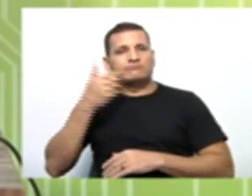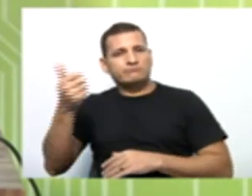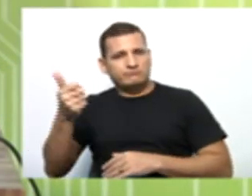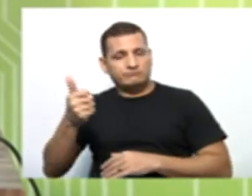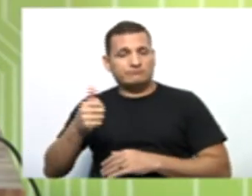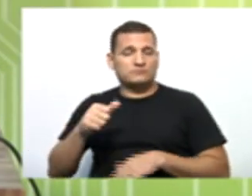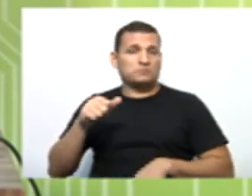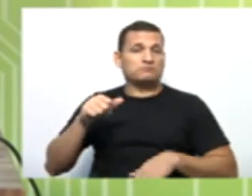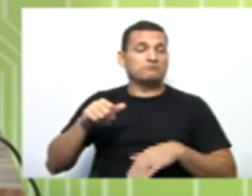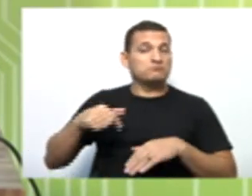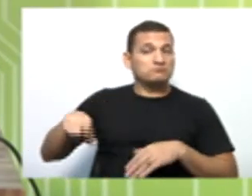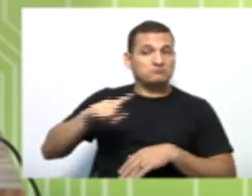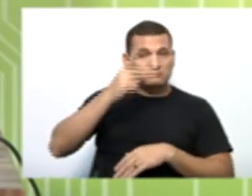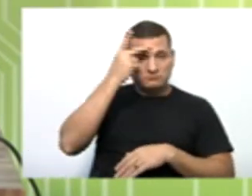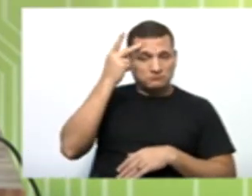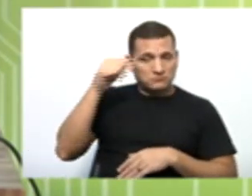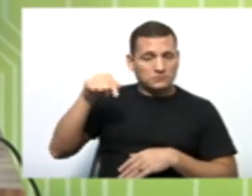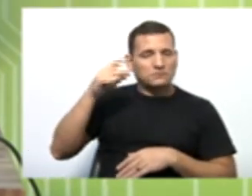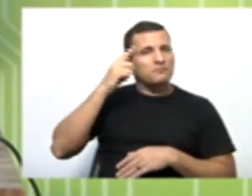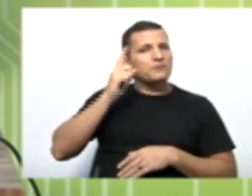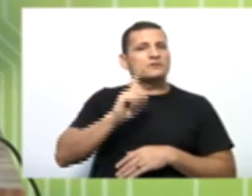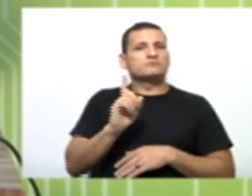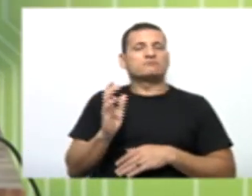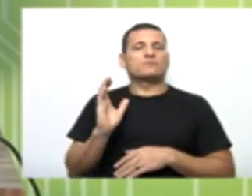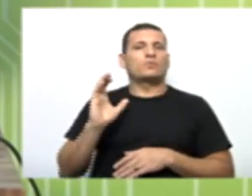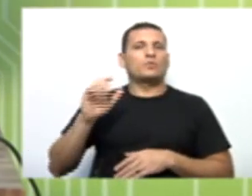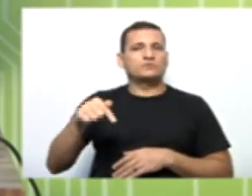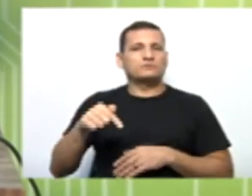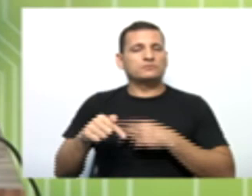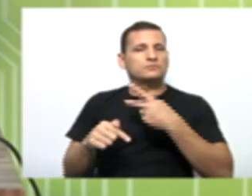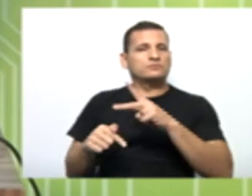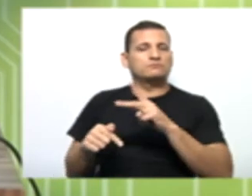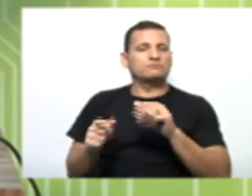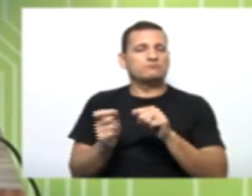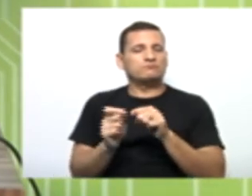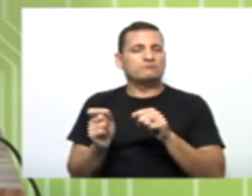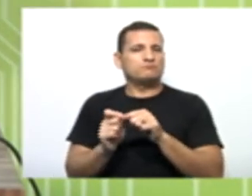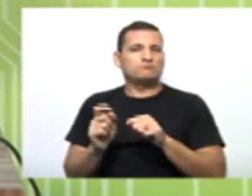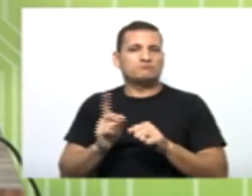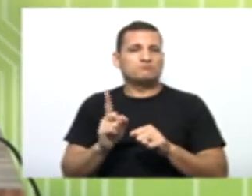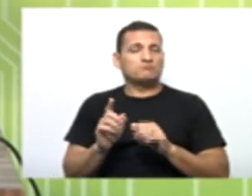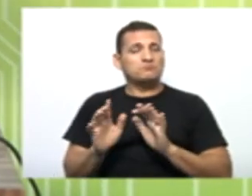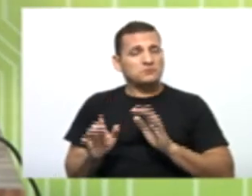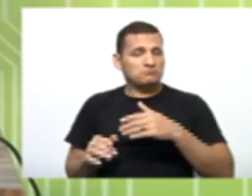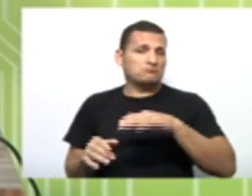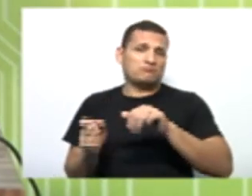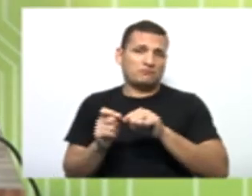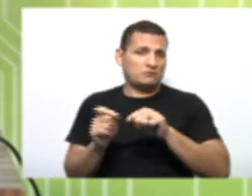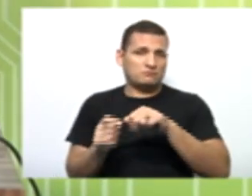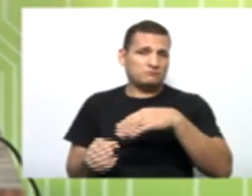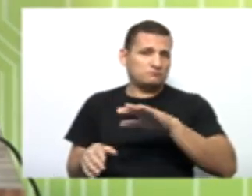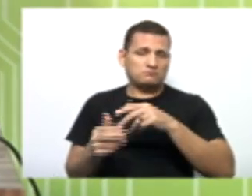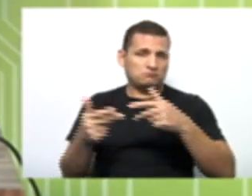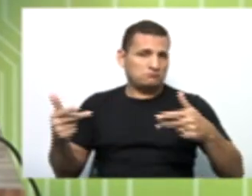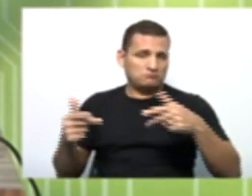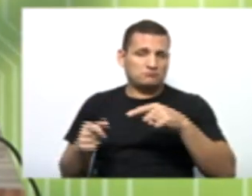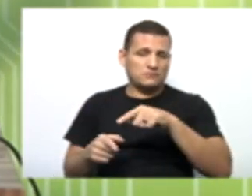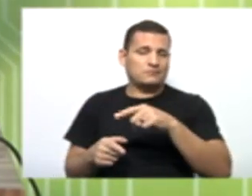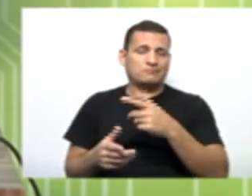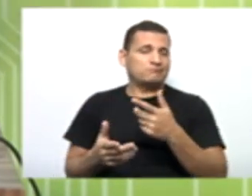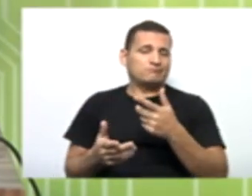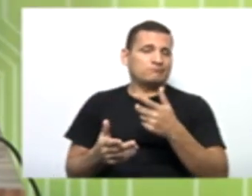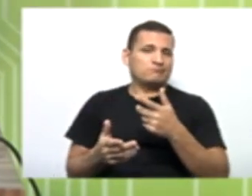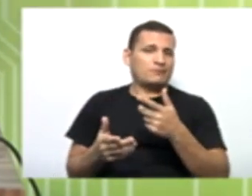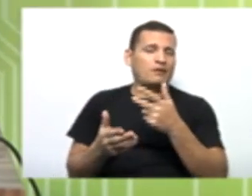tem pessoas que não pensam nas consequências das suas ações e que fazem, né, coisas que são